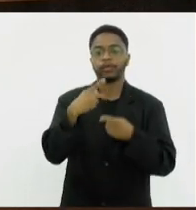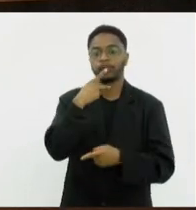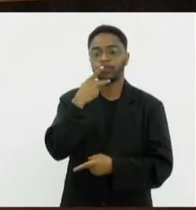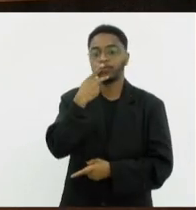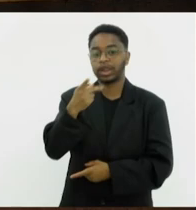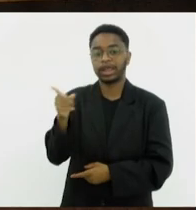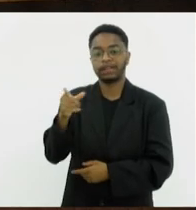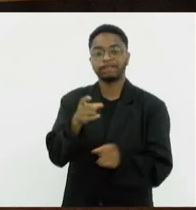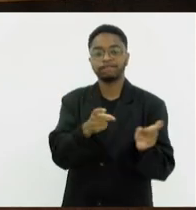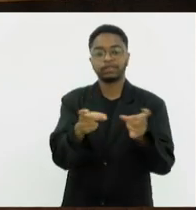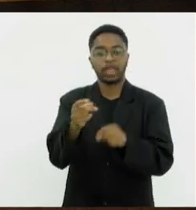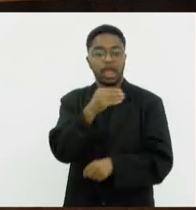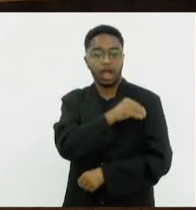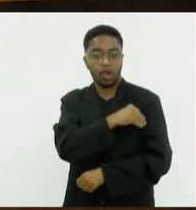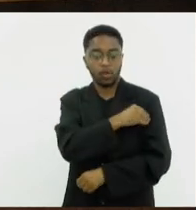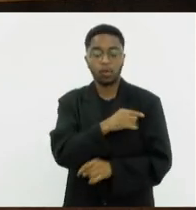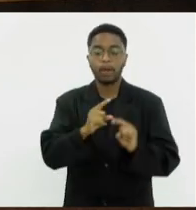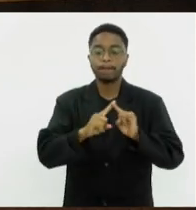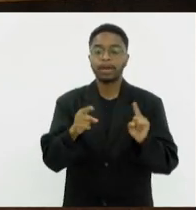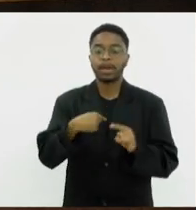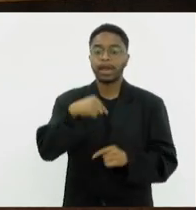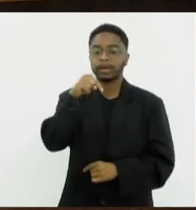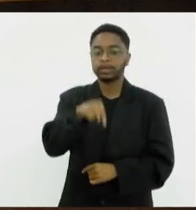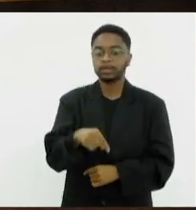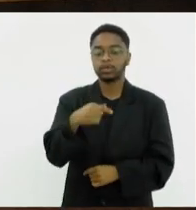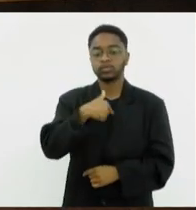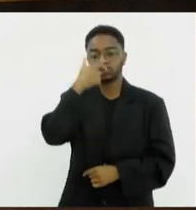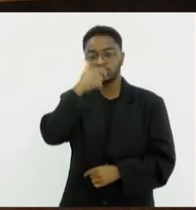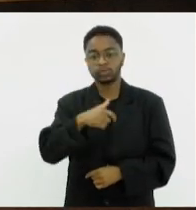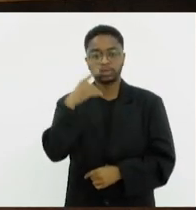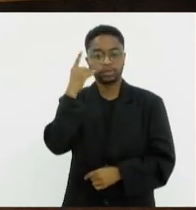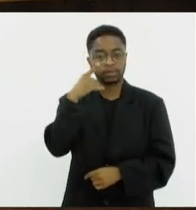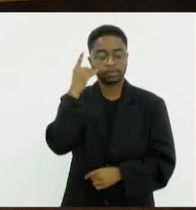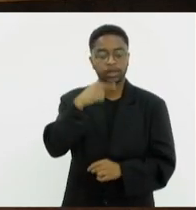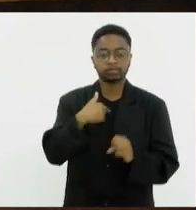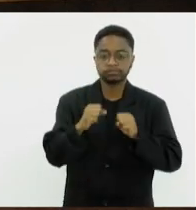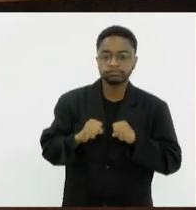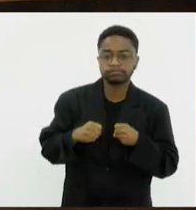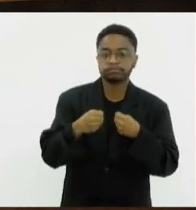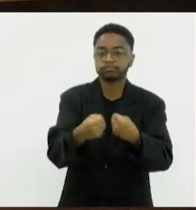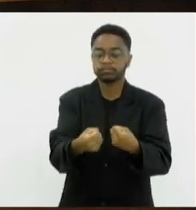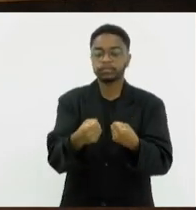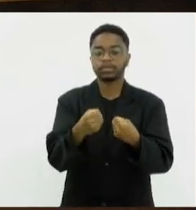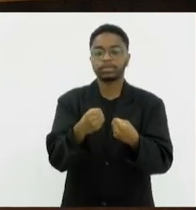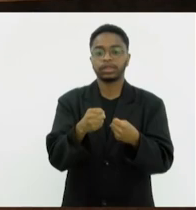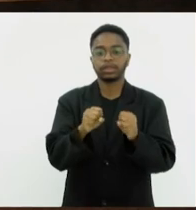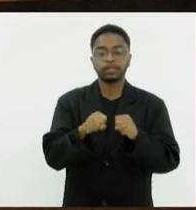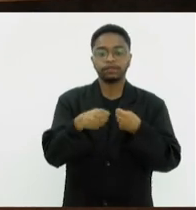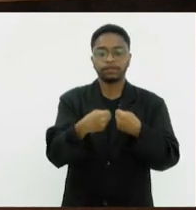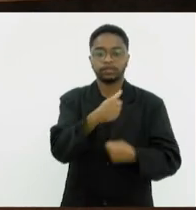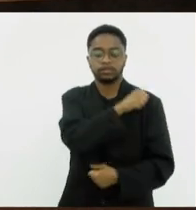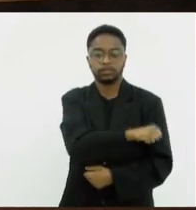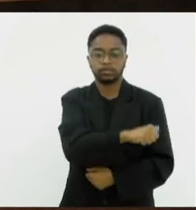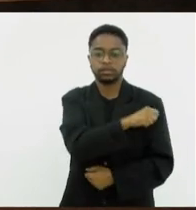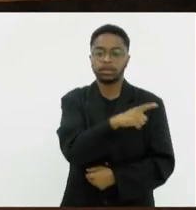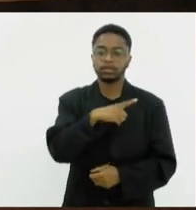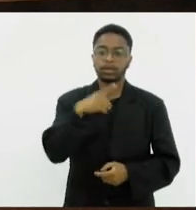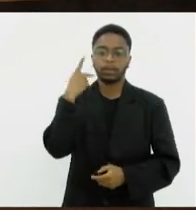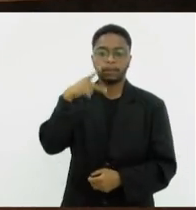álcool. Porque eu sou aqui, nessa casa, o deputado que mais tem se dedicado a defender que o Estado do Rio de Janeiro tem uma